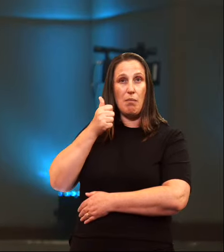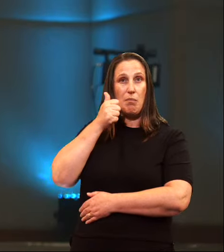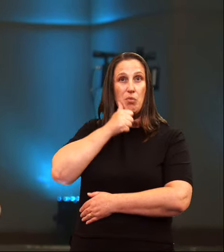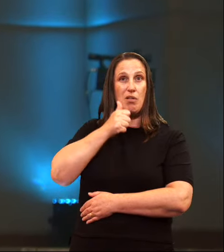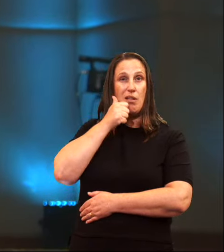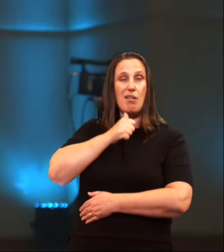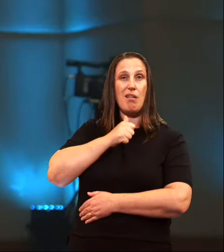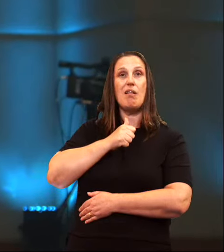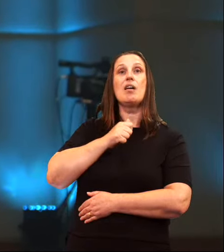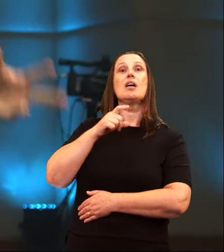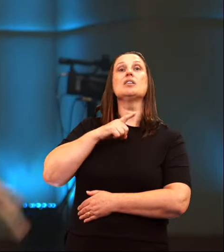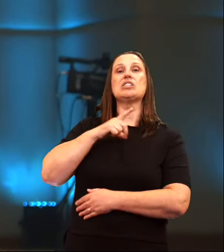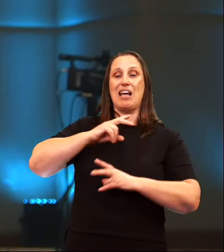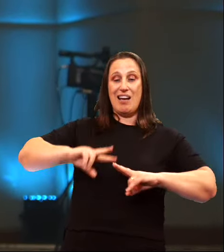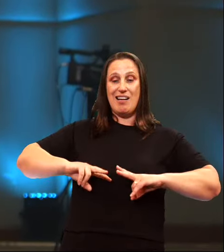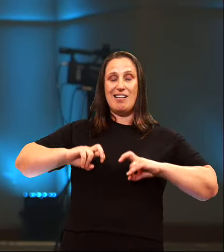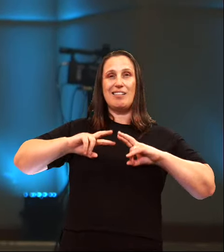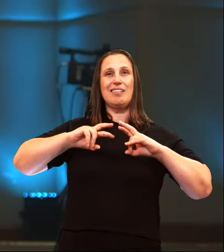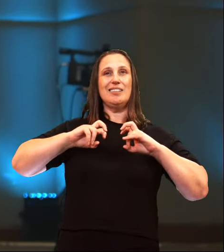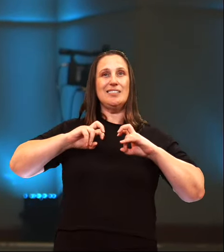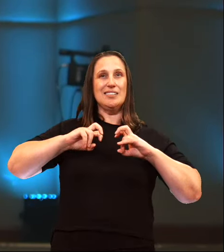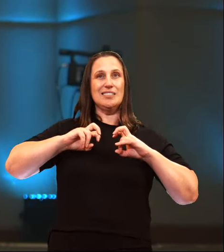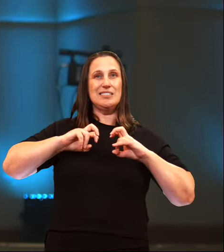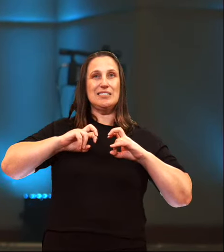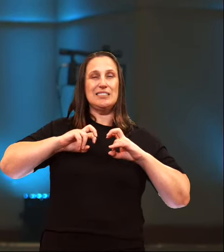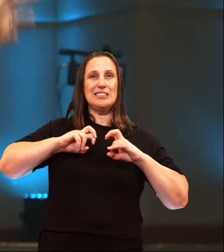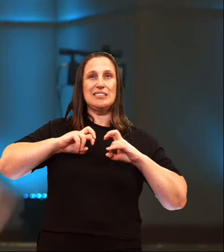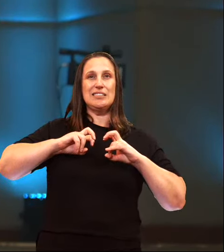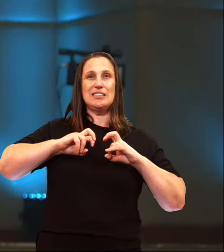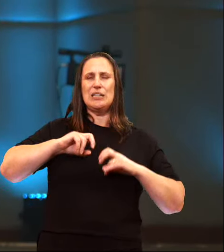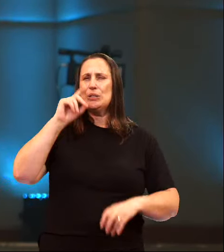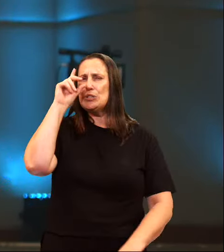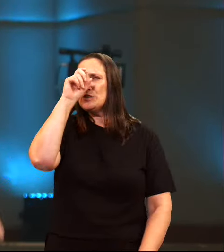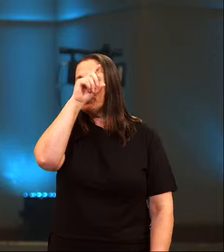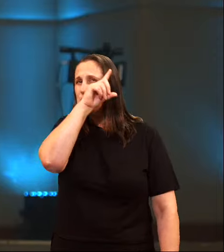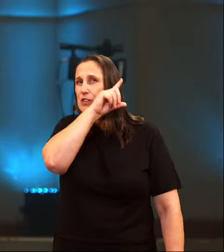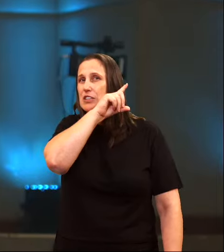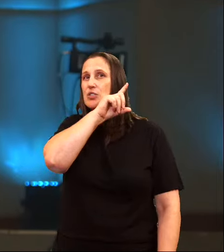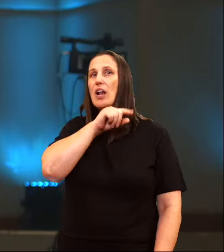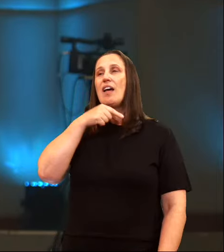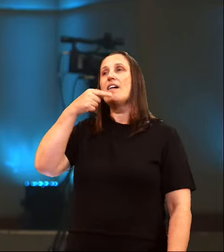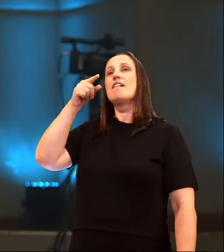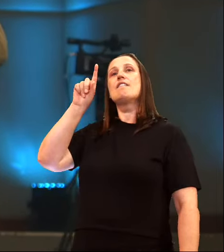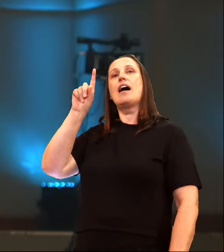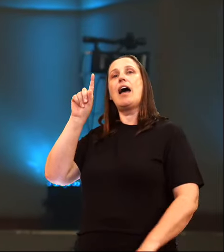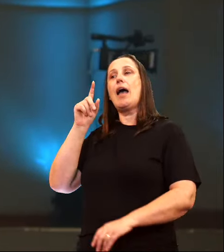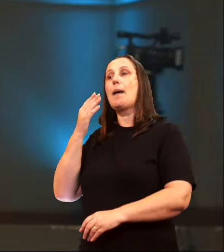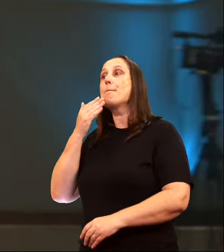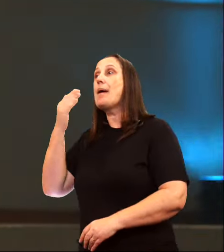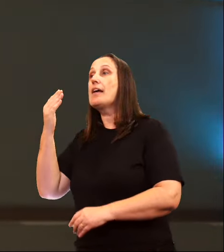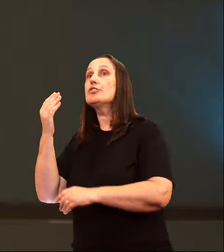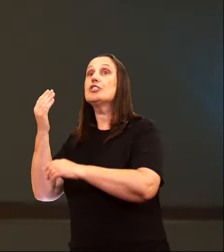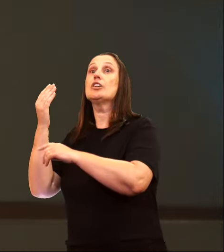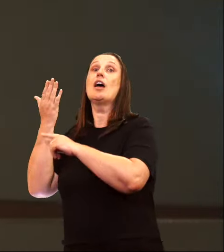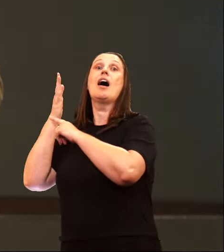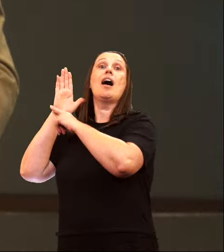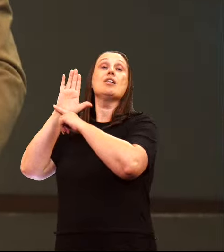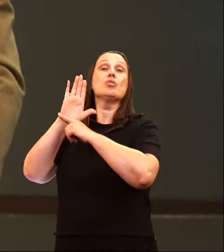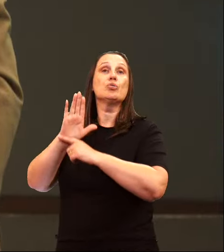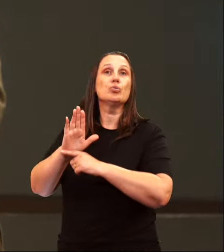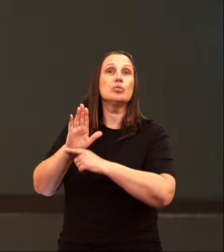câncer, o negócio complicou, ia virar um câncer terminal, e ela vai e pede ajuda na internet, o povo se mobiliza para